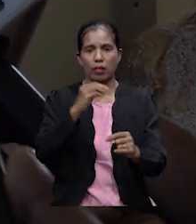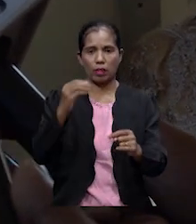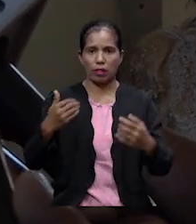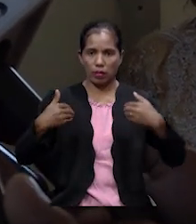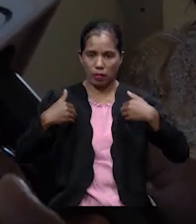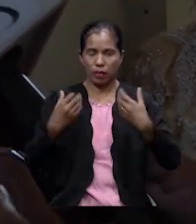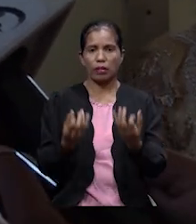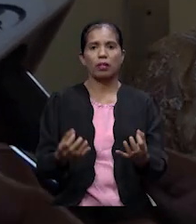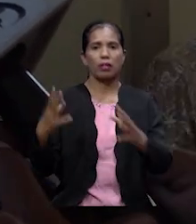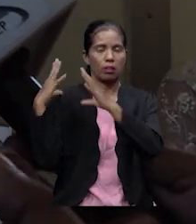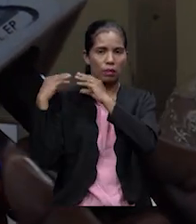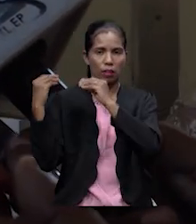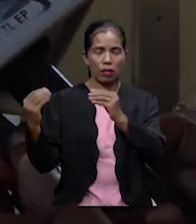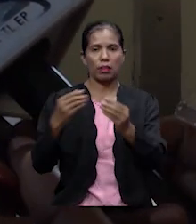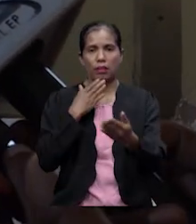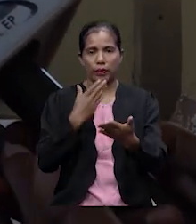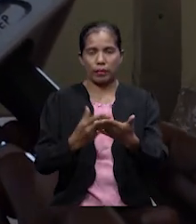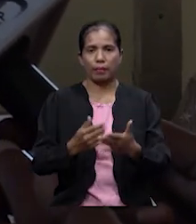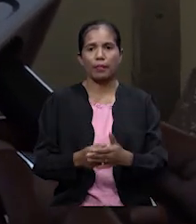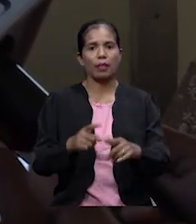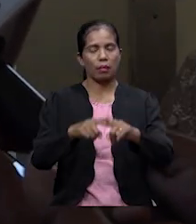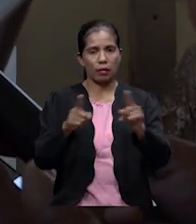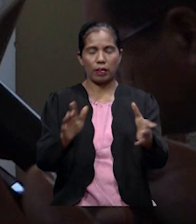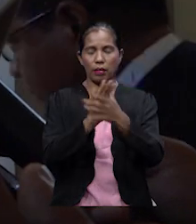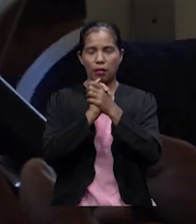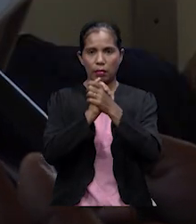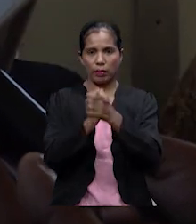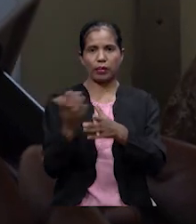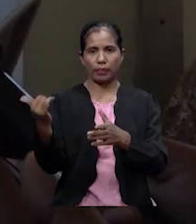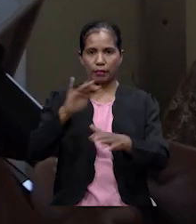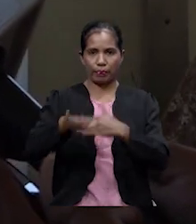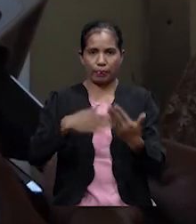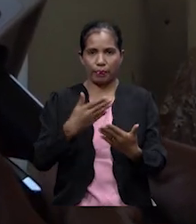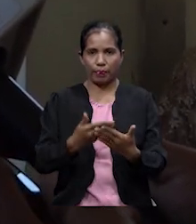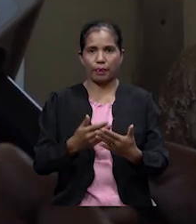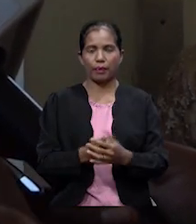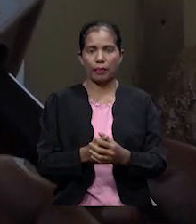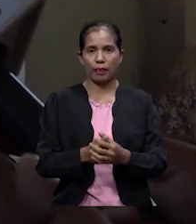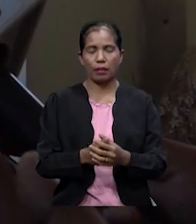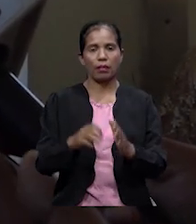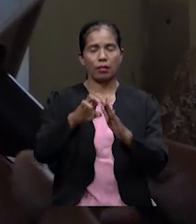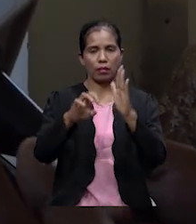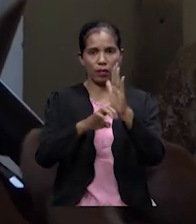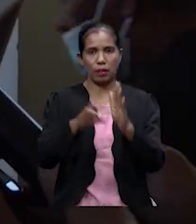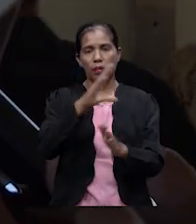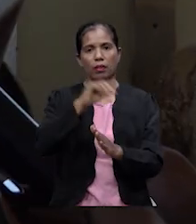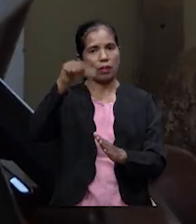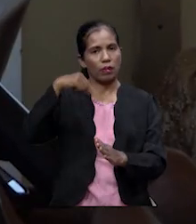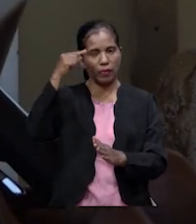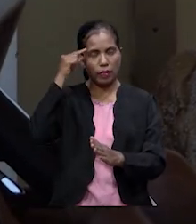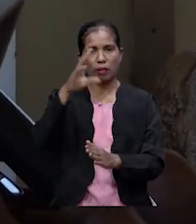experiência profissional. Mas bem, parabéns para ser outro, para o Estado, para o governo, a